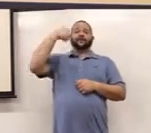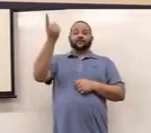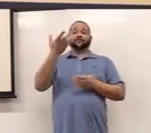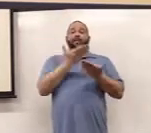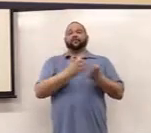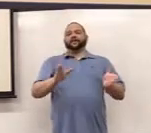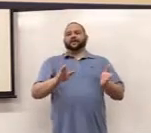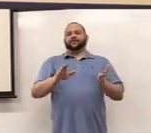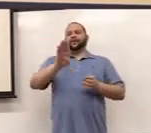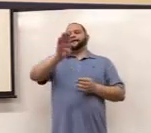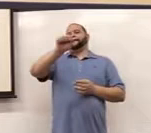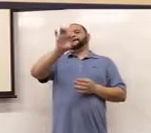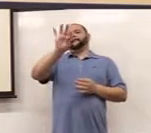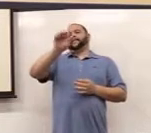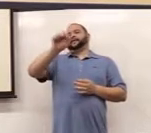os dirigentes